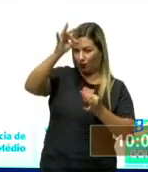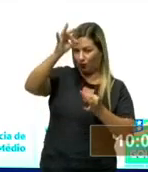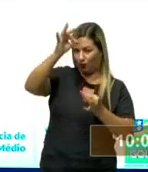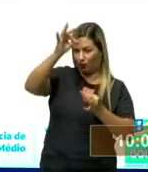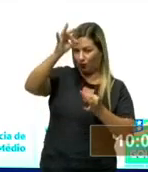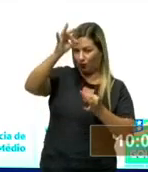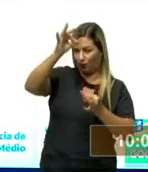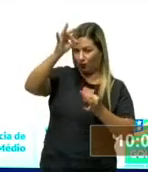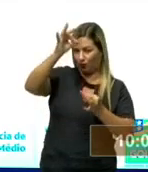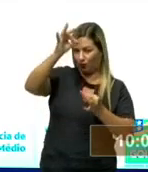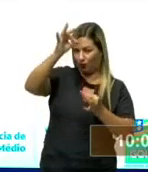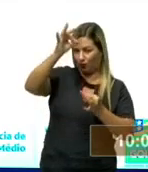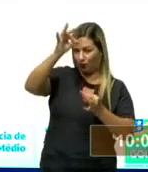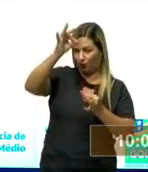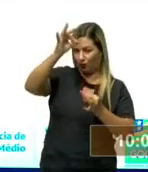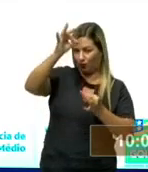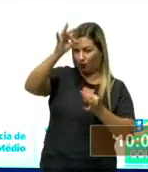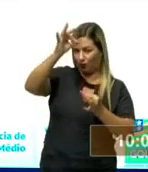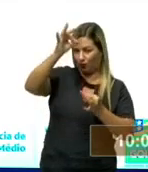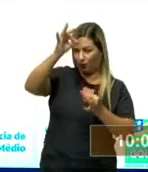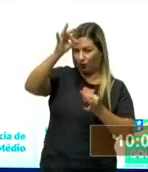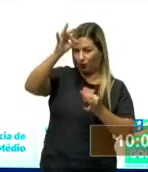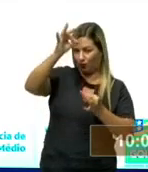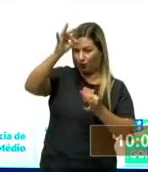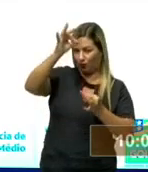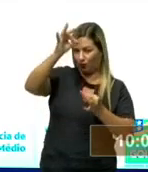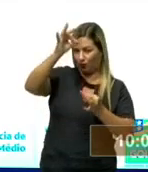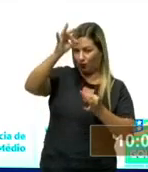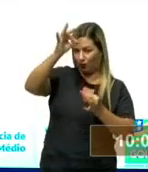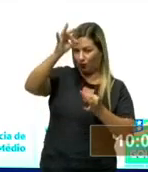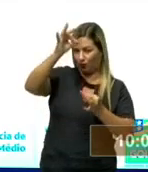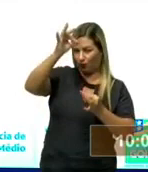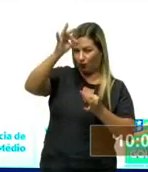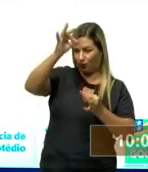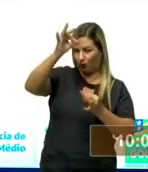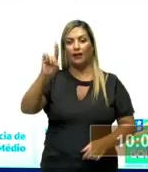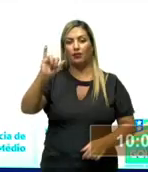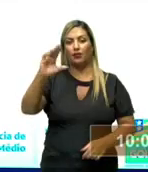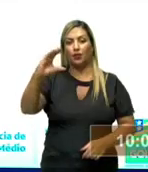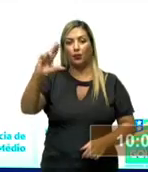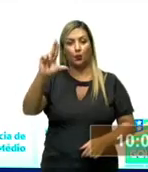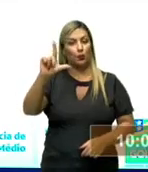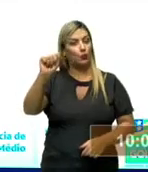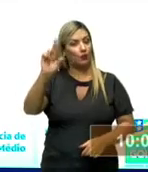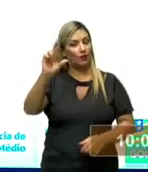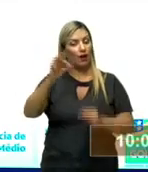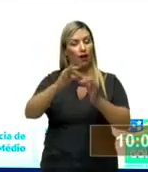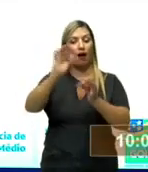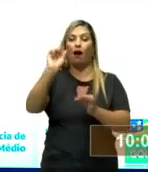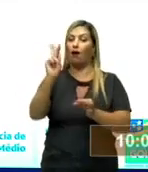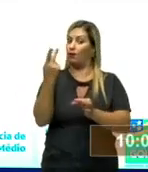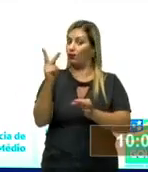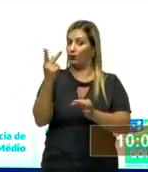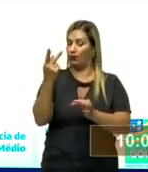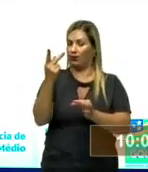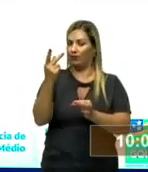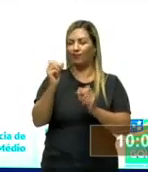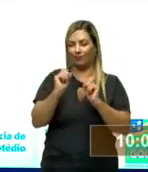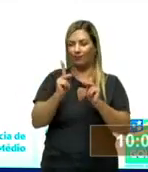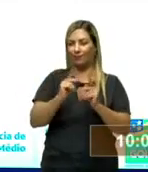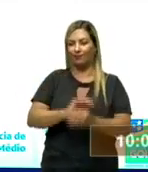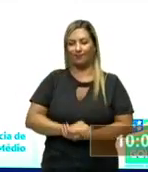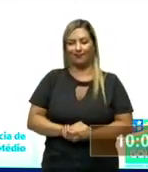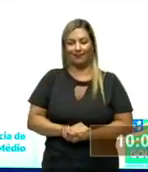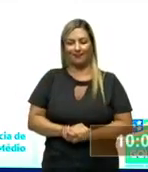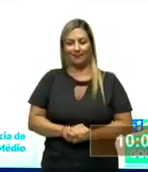aqui da base ele tem que ser perpendicular tá E essa aqui é a nossa altura boa